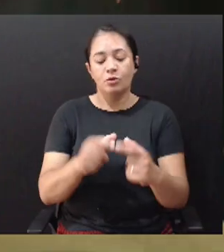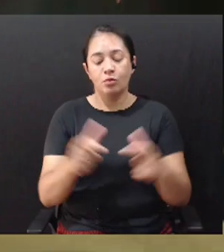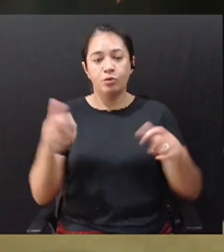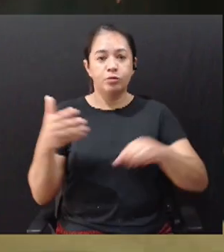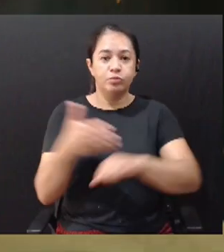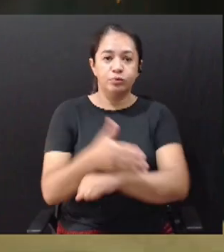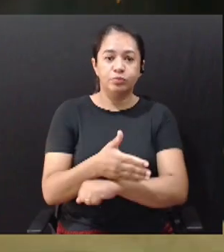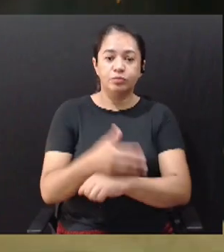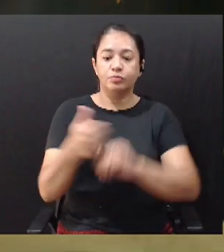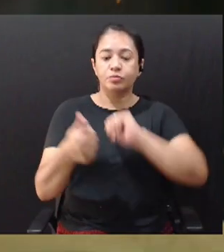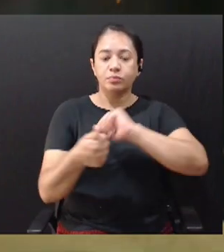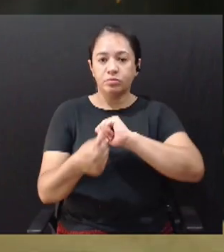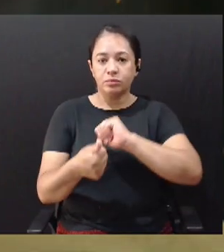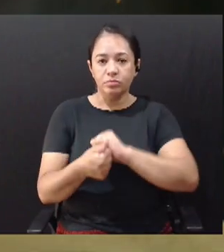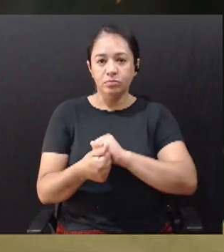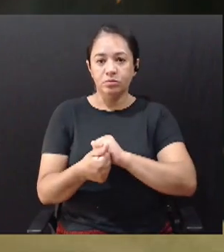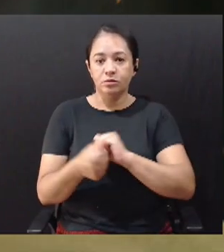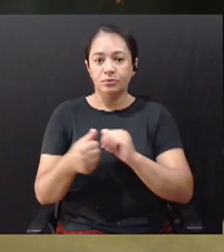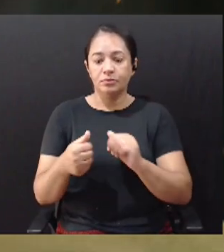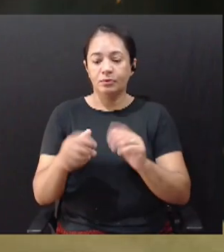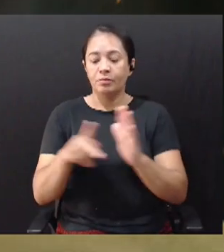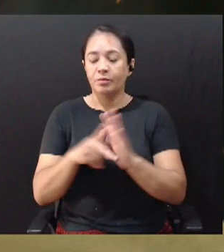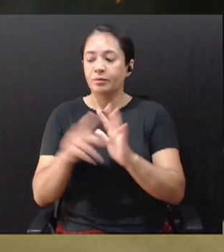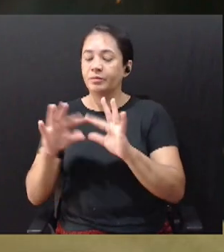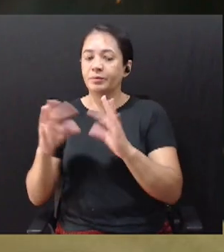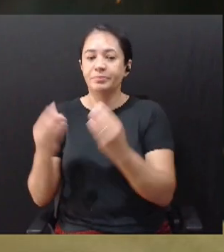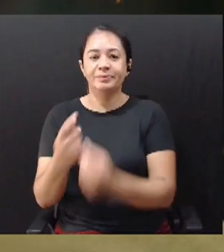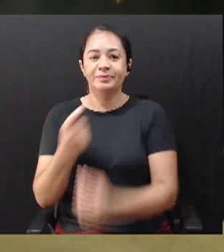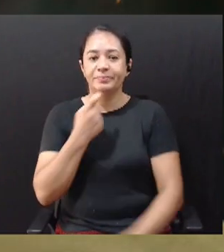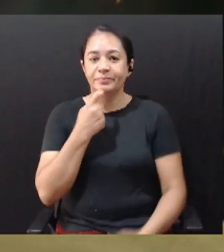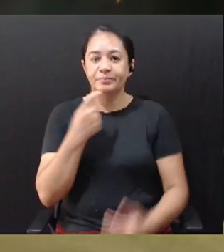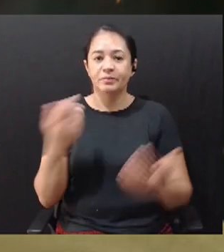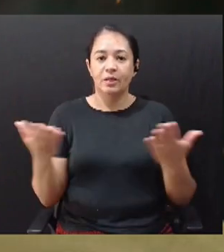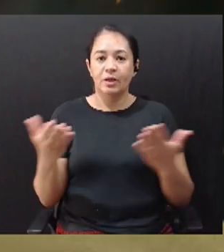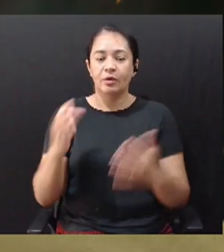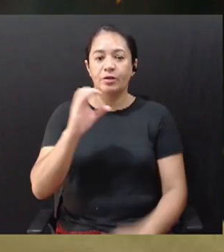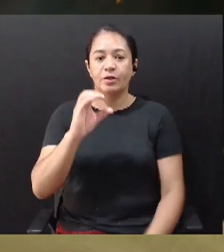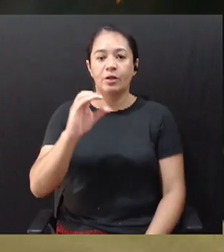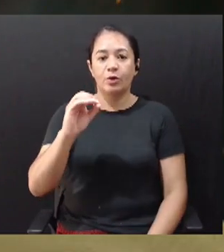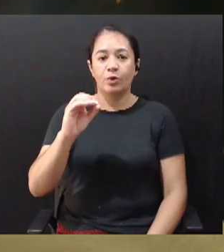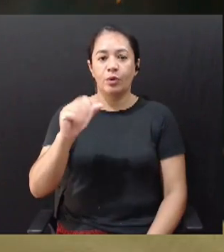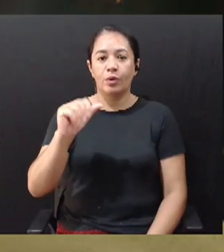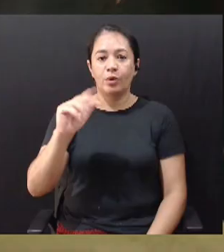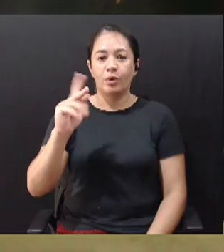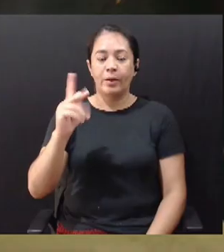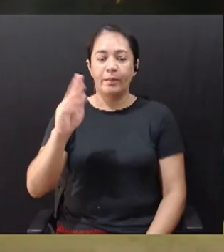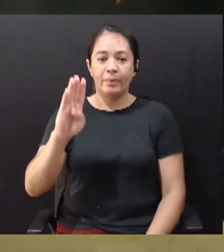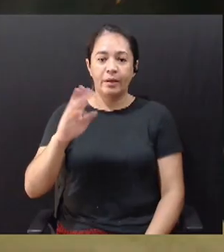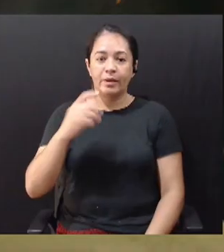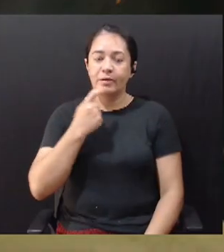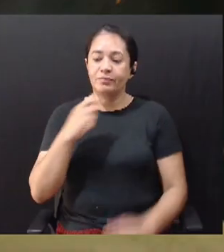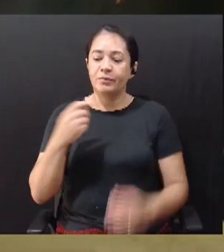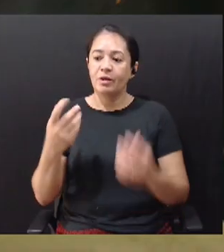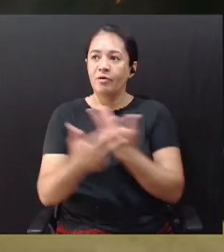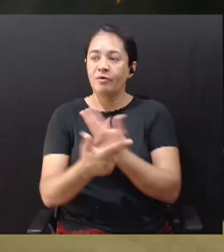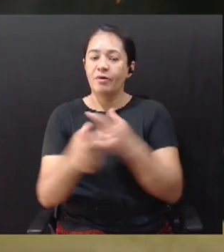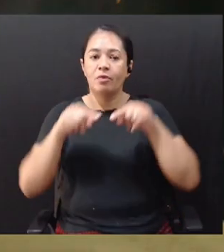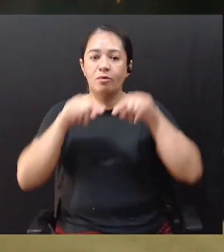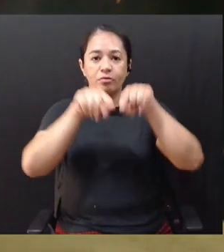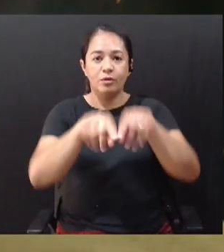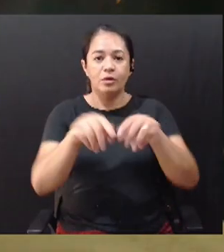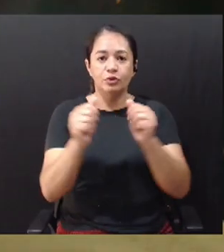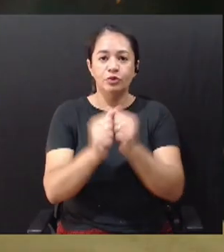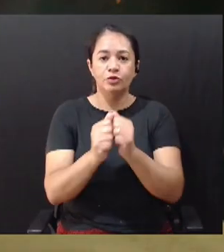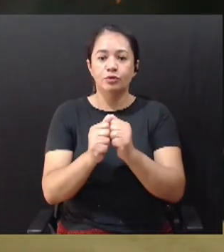qualidade para as famílias campineiras. Atualmente, a Coab Campinas mantém diversas parcerias com empreendimentos do